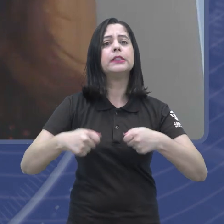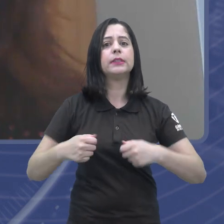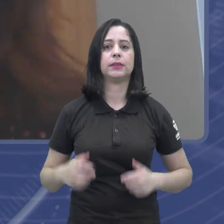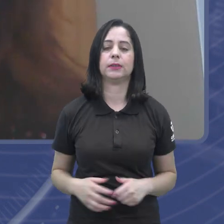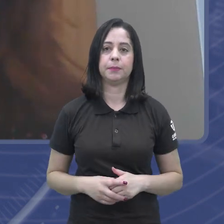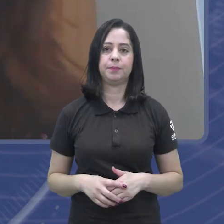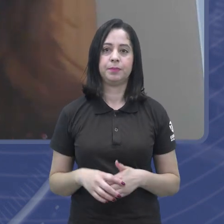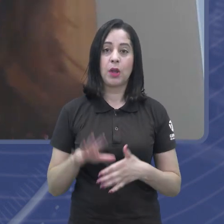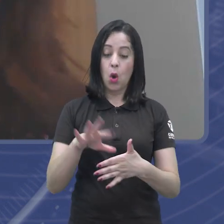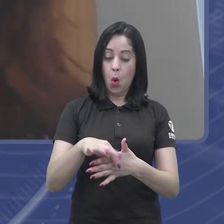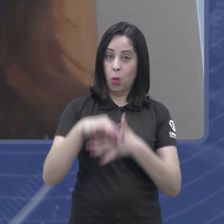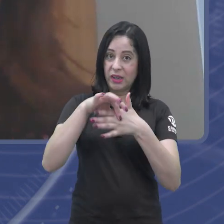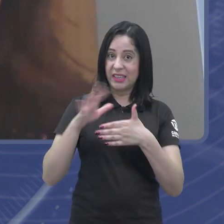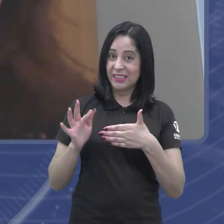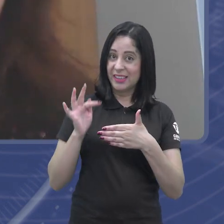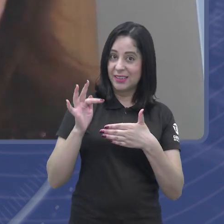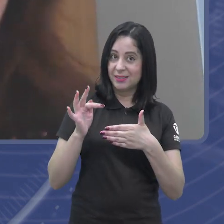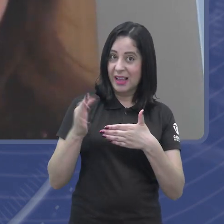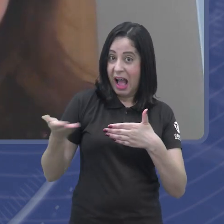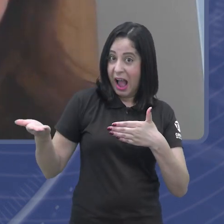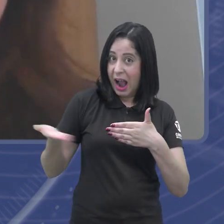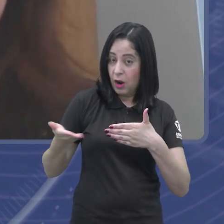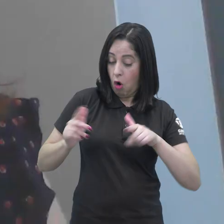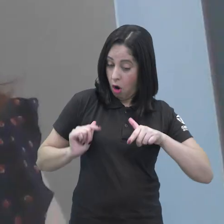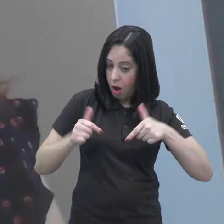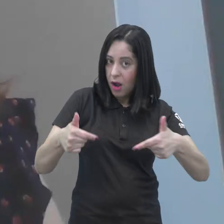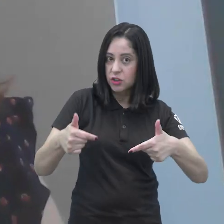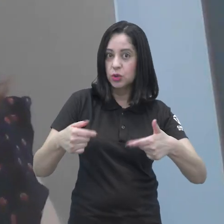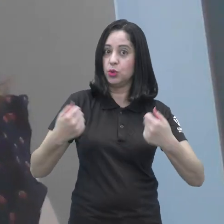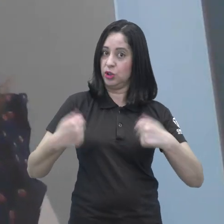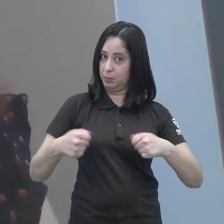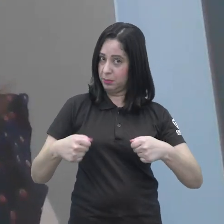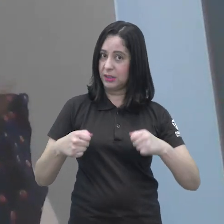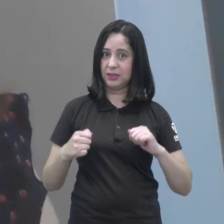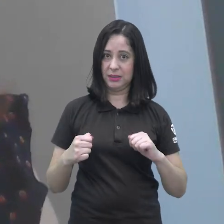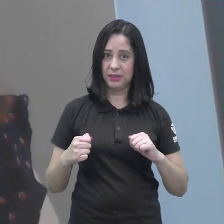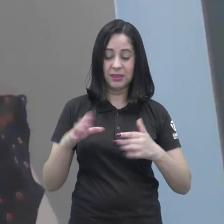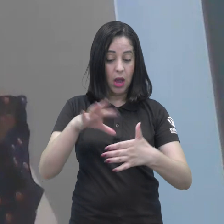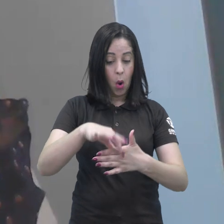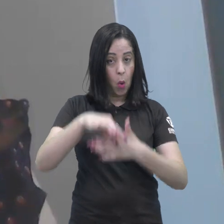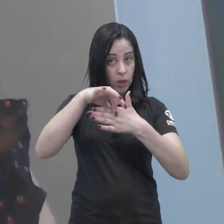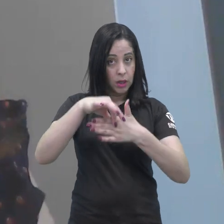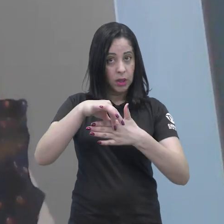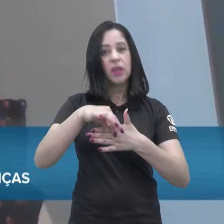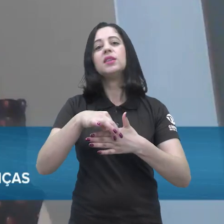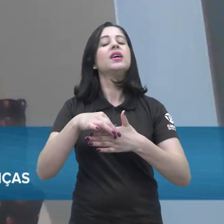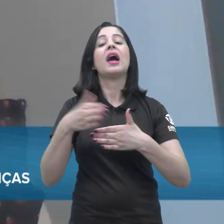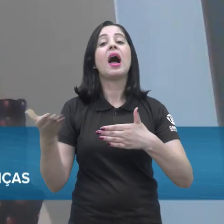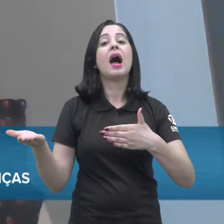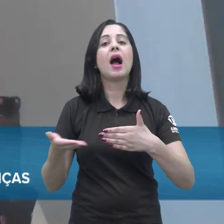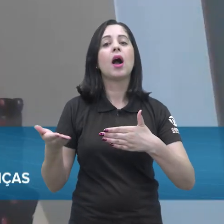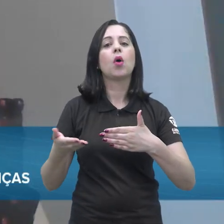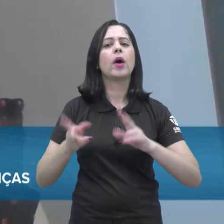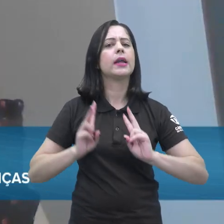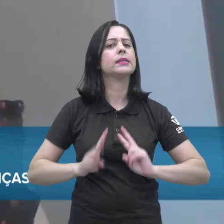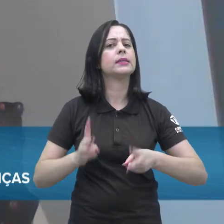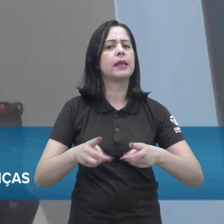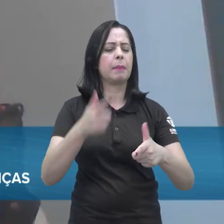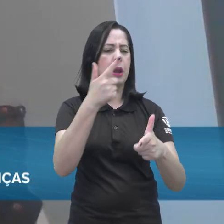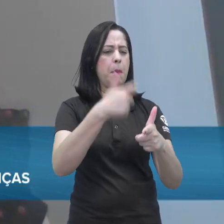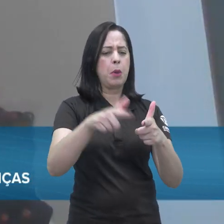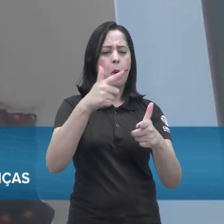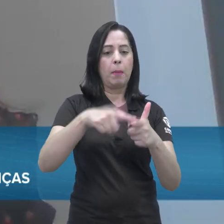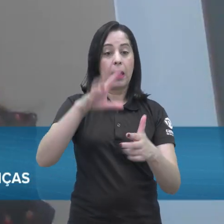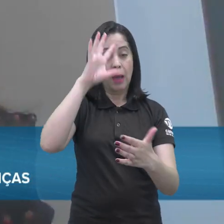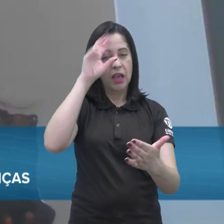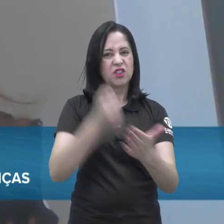Bom, o líder do futuro é o líder do agora. O líder do agora é aquele que traz a liderança situacional, não é o